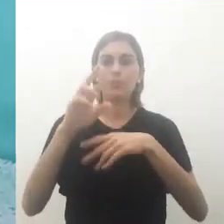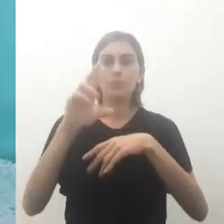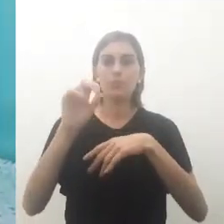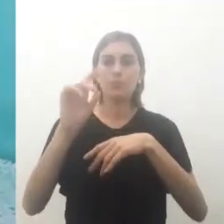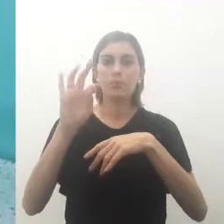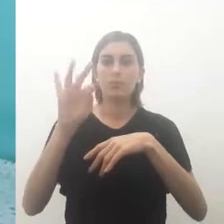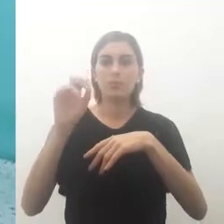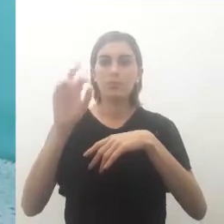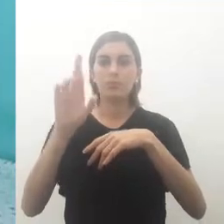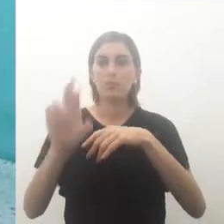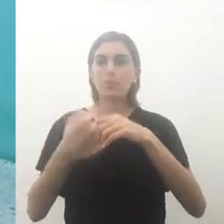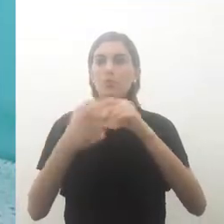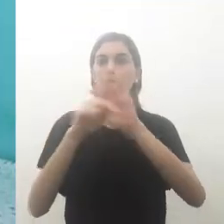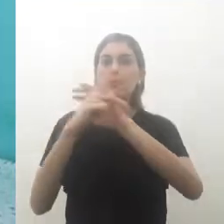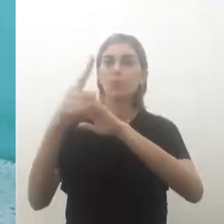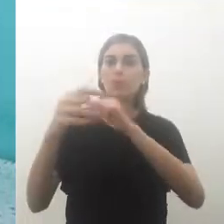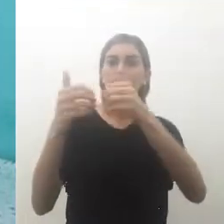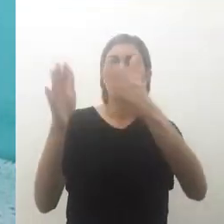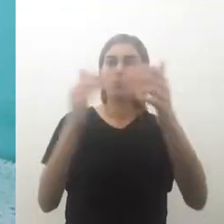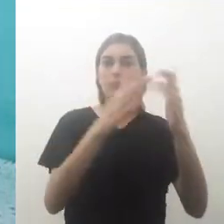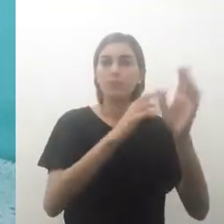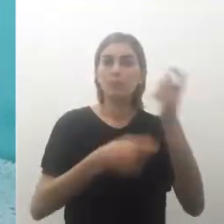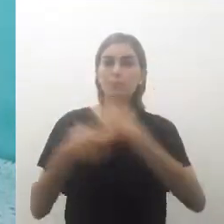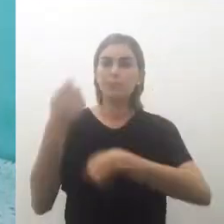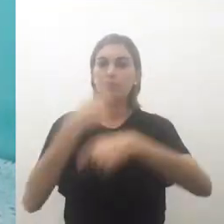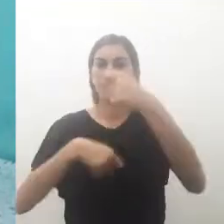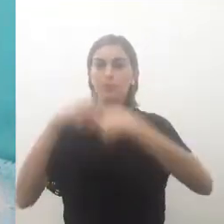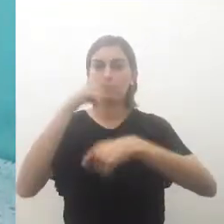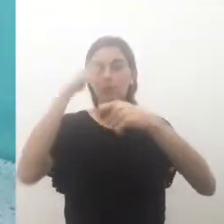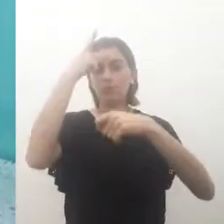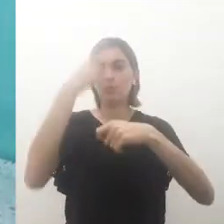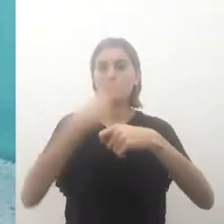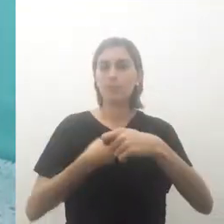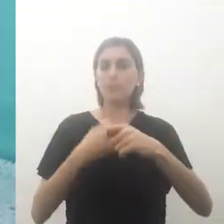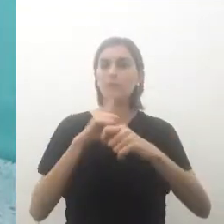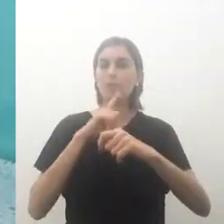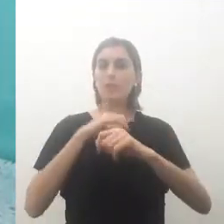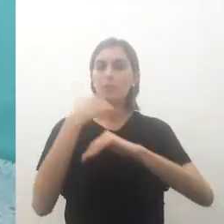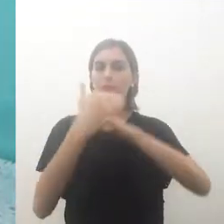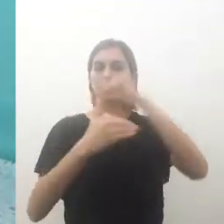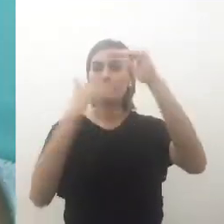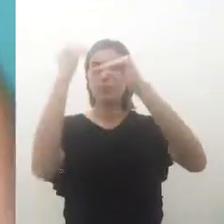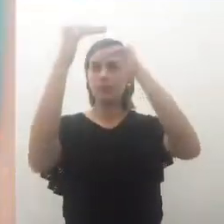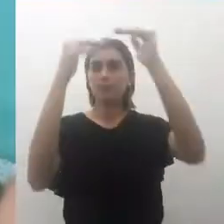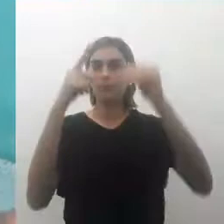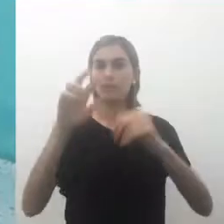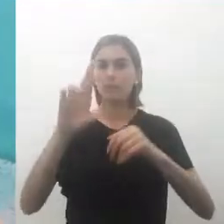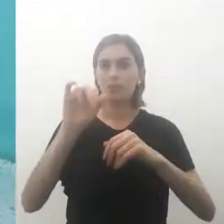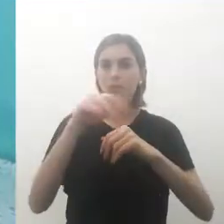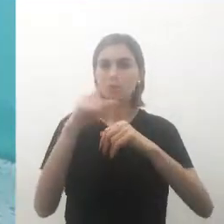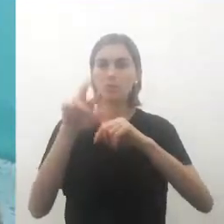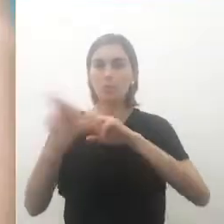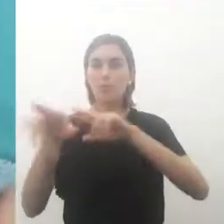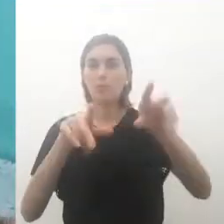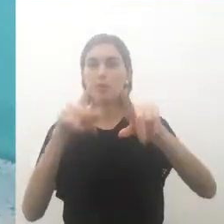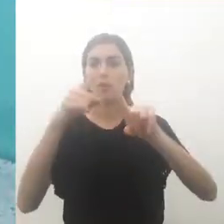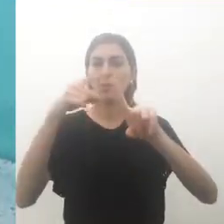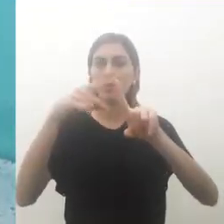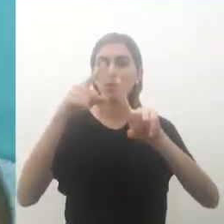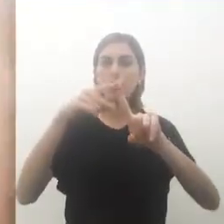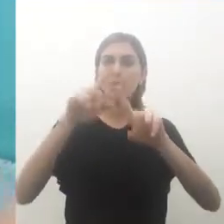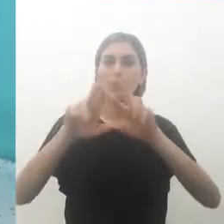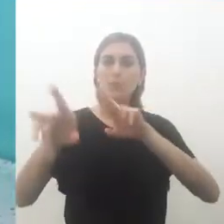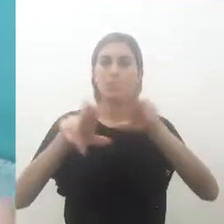os produtores, abrindo seus próprios negócios. E isso teve uma crescente de produção de